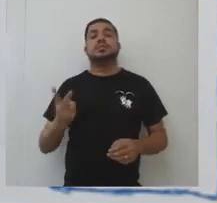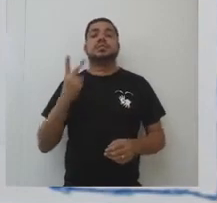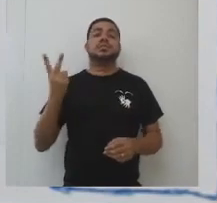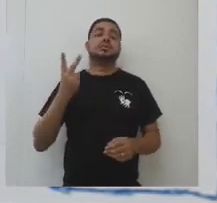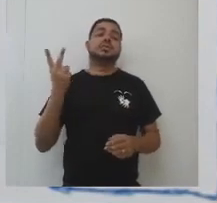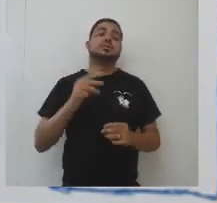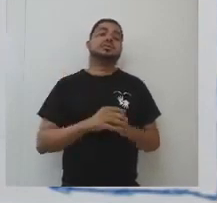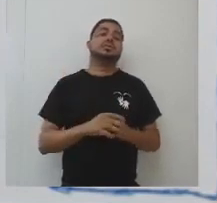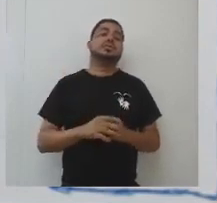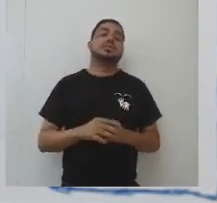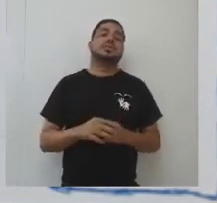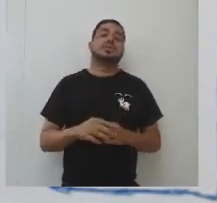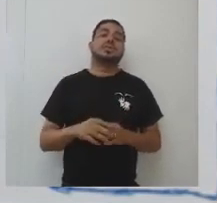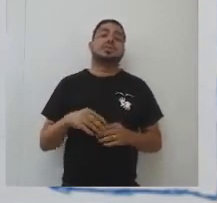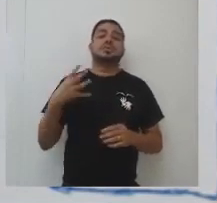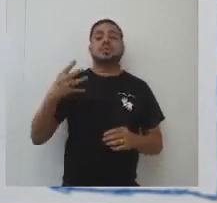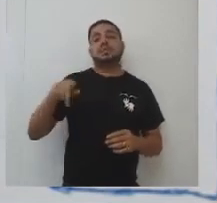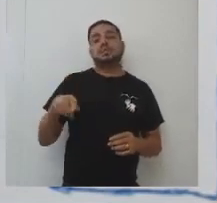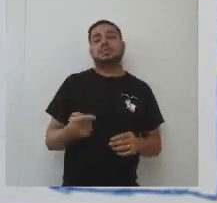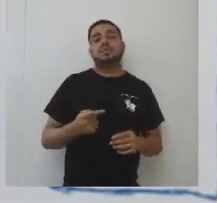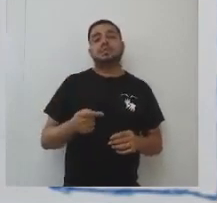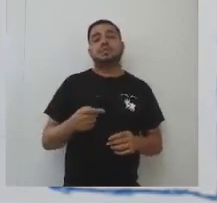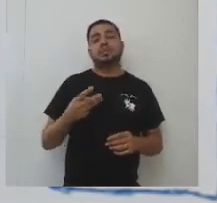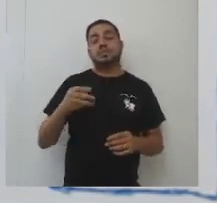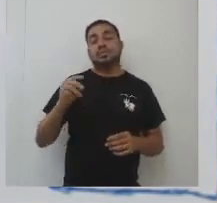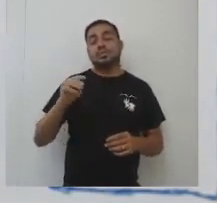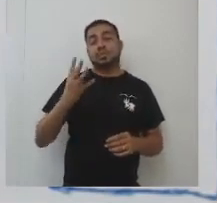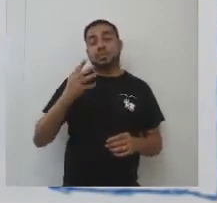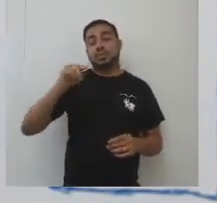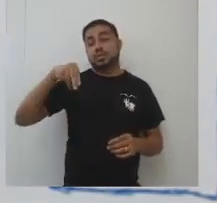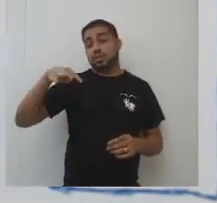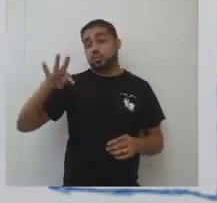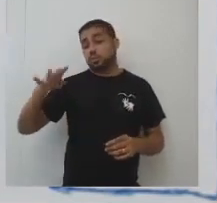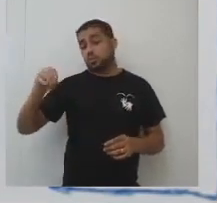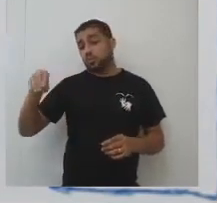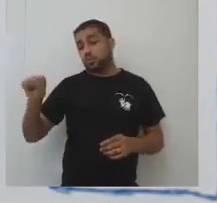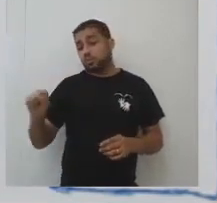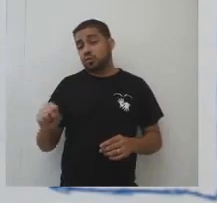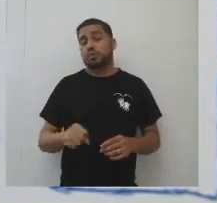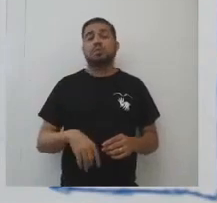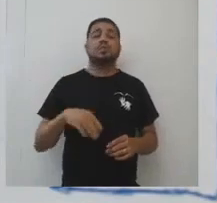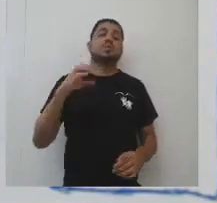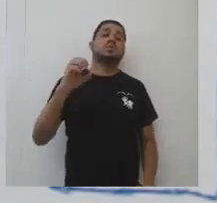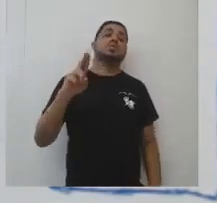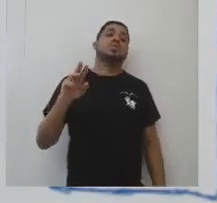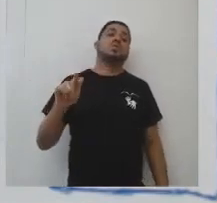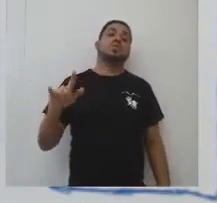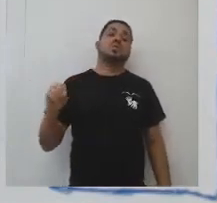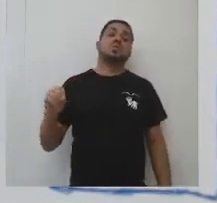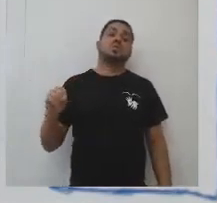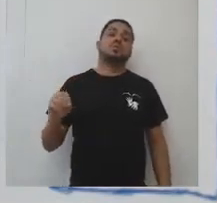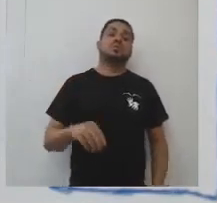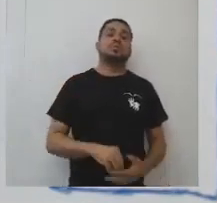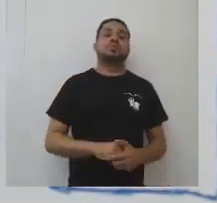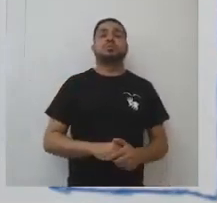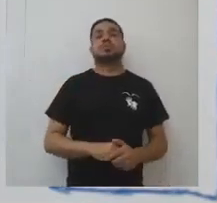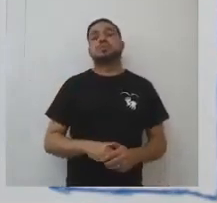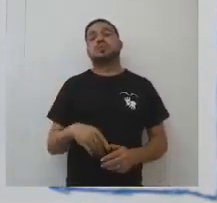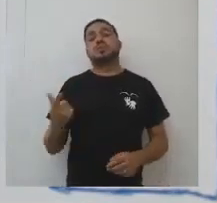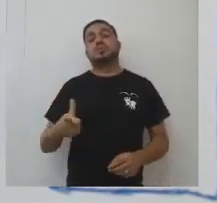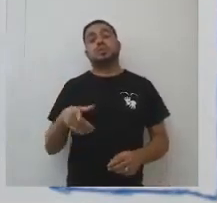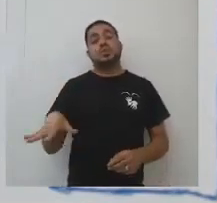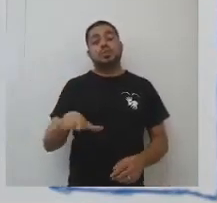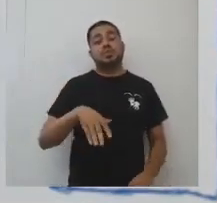valor vale 4 newtons por coulomb. E o outro aqui, ó, que é um campo de B,